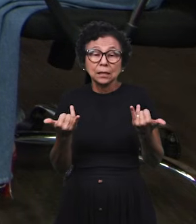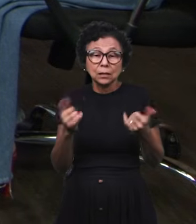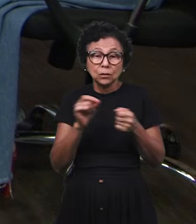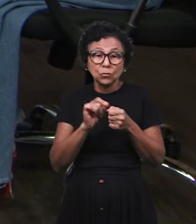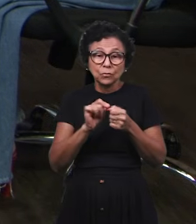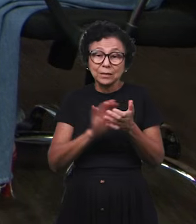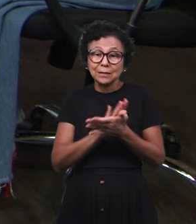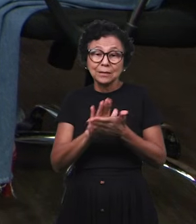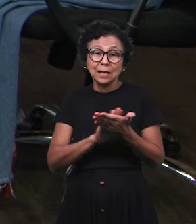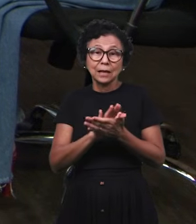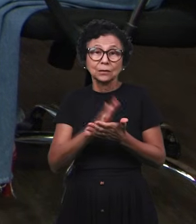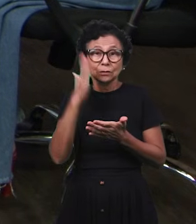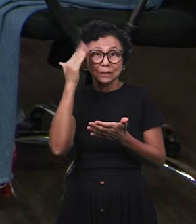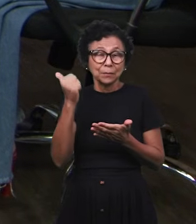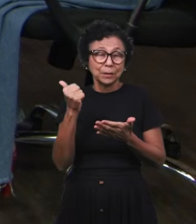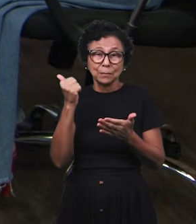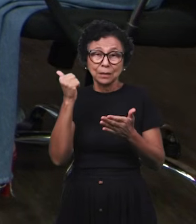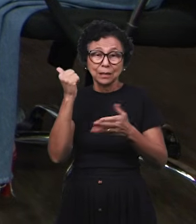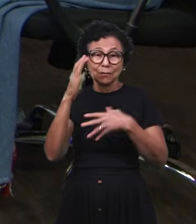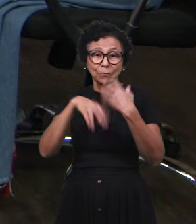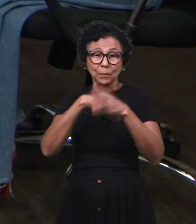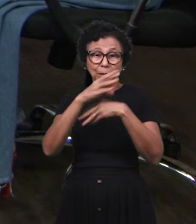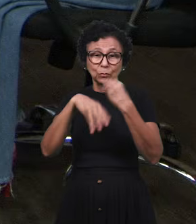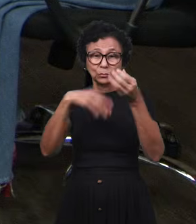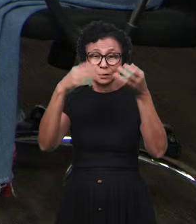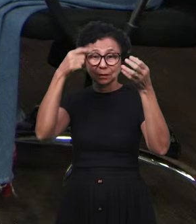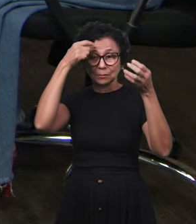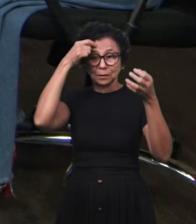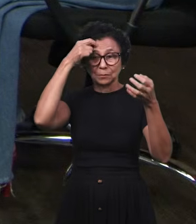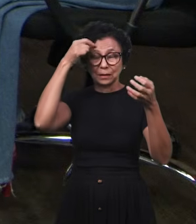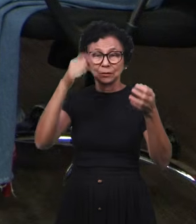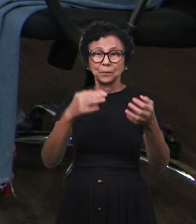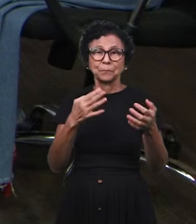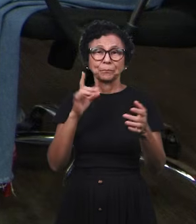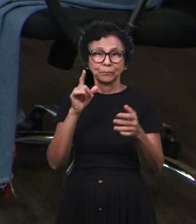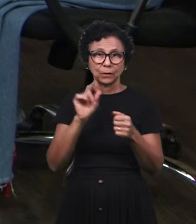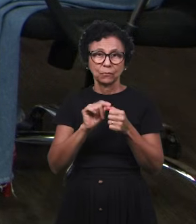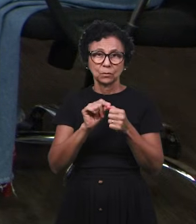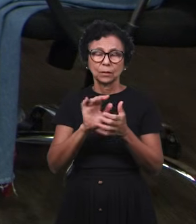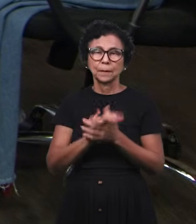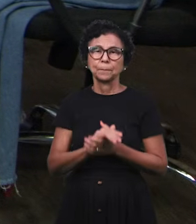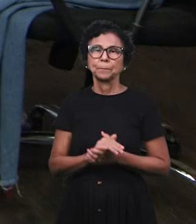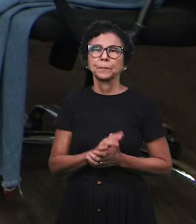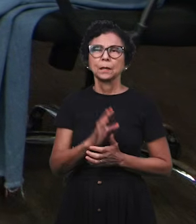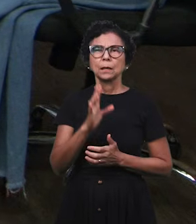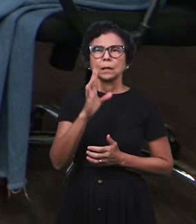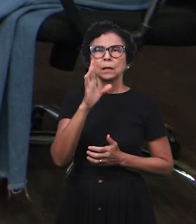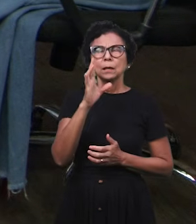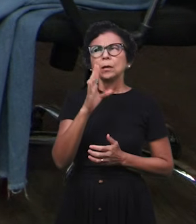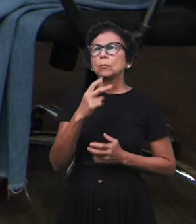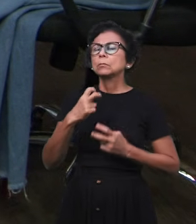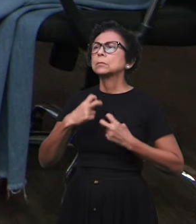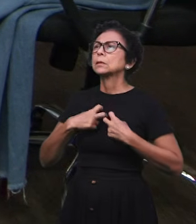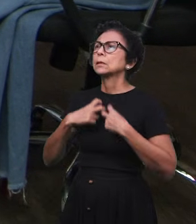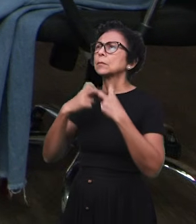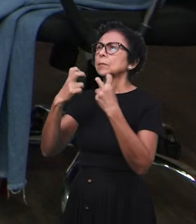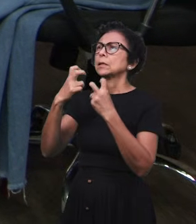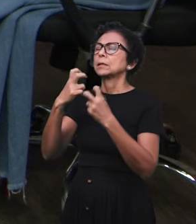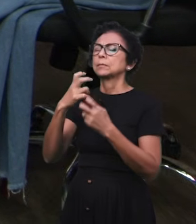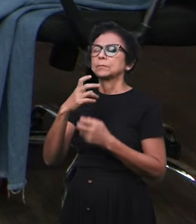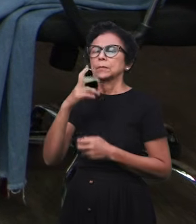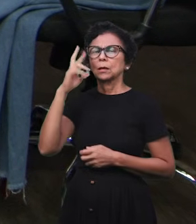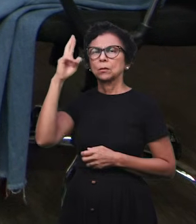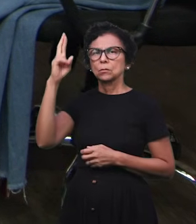tudo desorganizado. Aí o que eu fiz? No domingo, eu clamei ao Senhor e consultei 3 dias